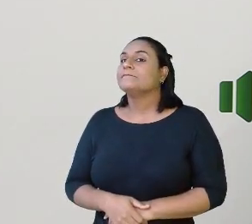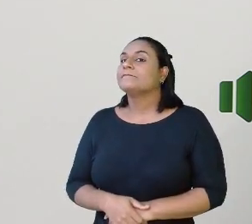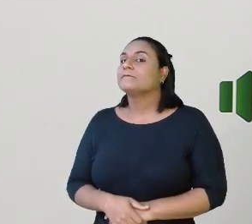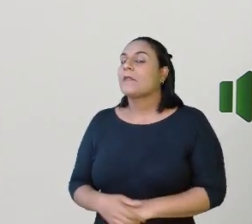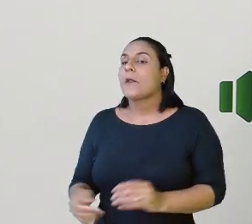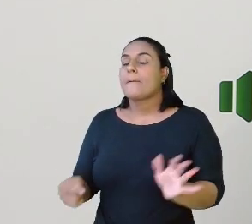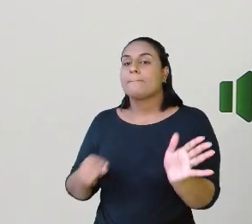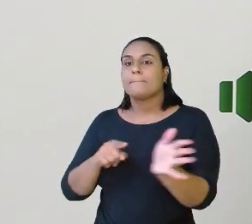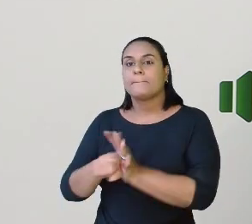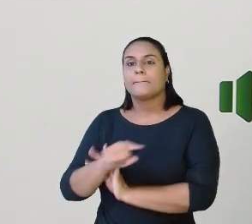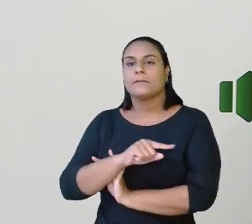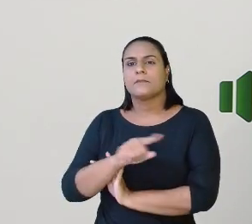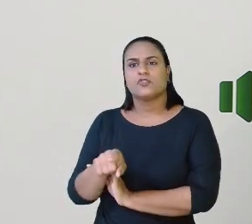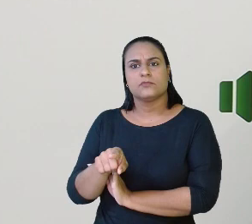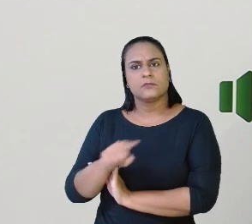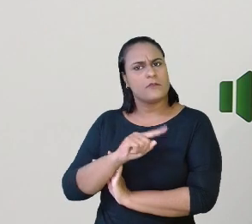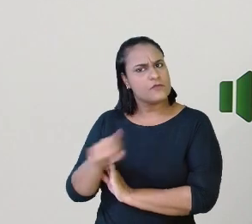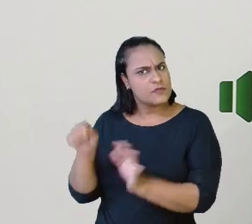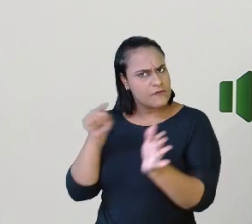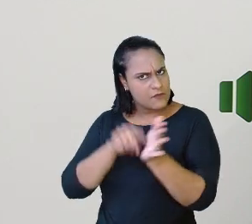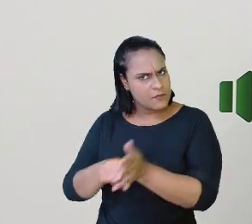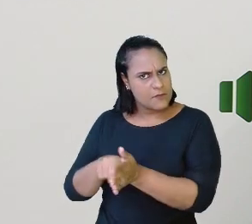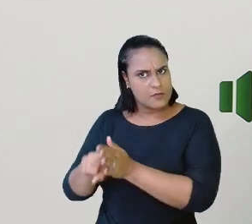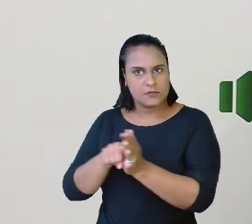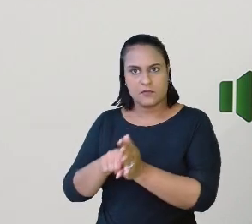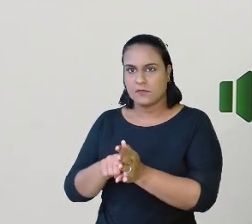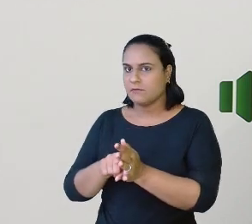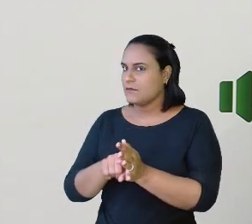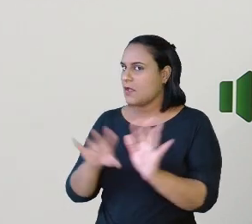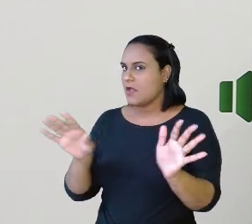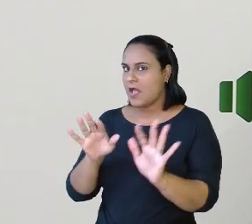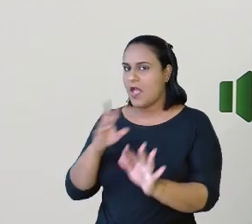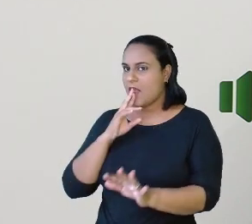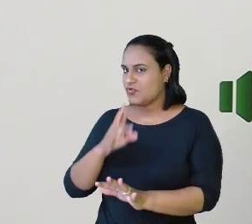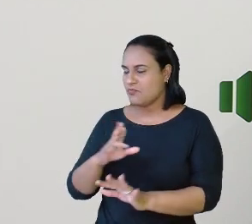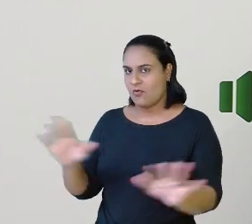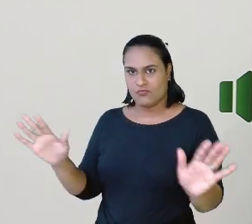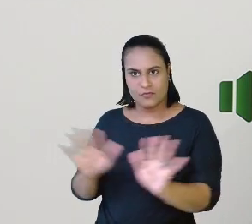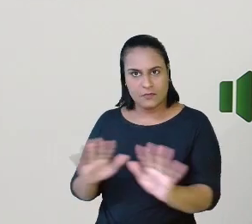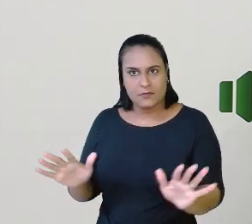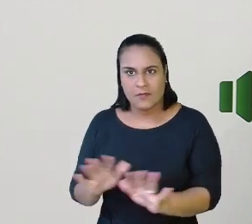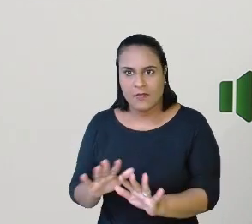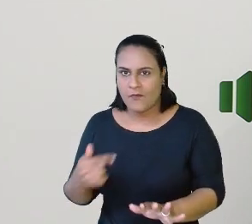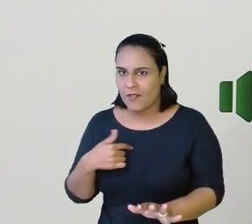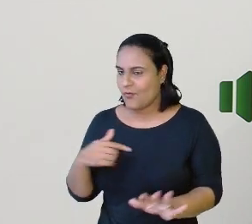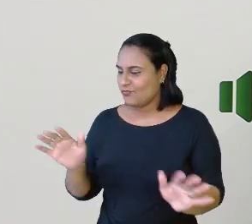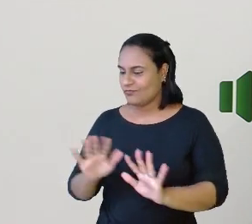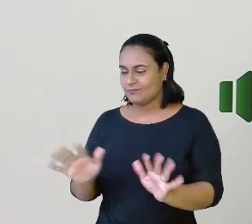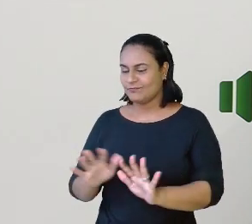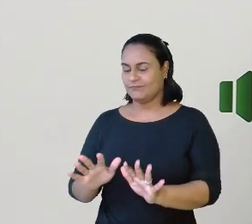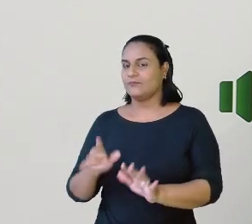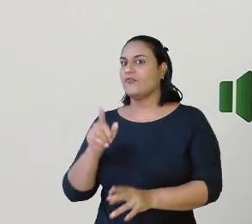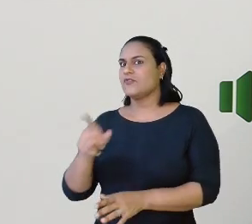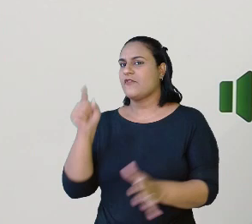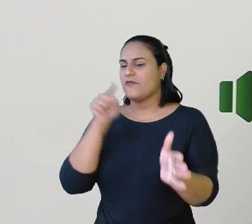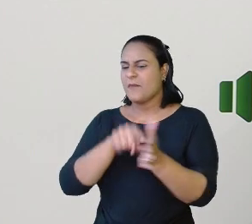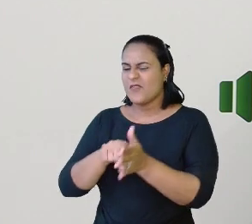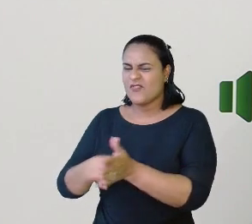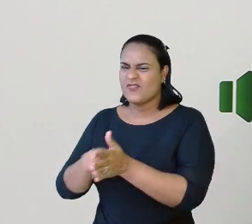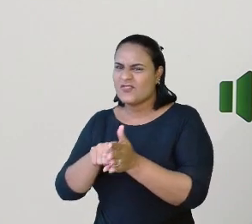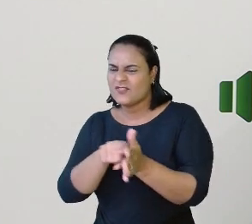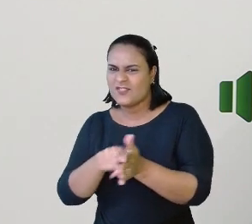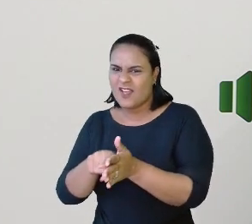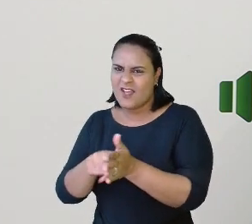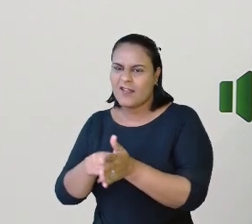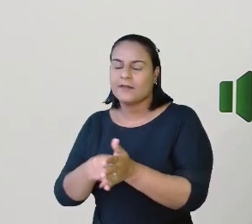pergunta e aí vocês vão pesquisar. Porque eu não vou dar a resposta, não. Vou dar a resposta, não. Vocês irão pesquisar.